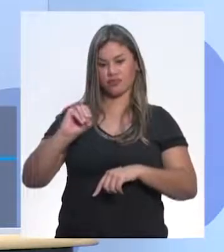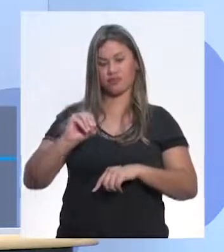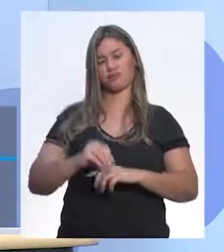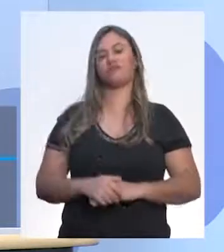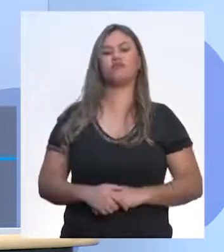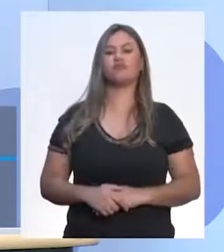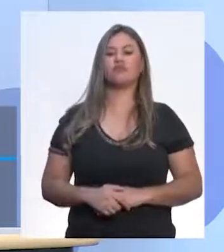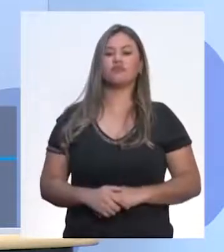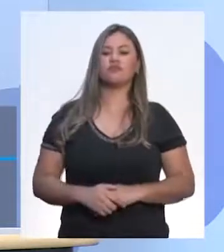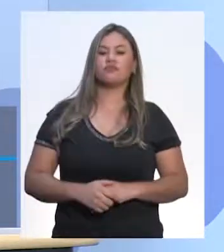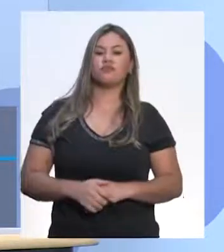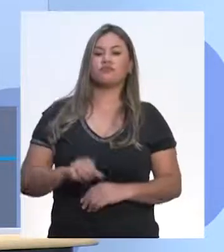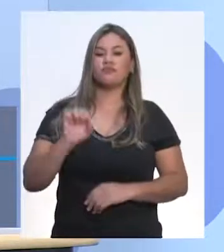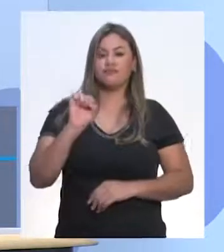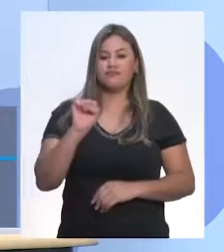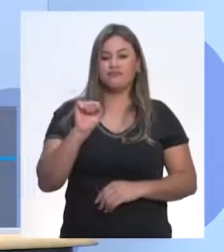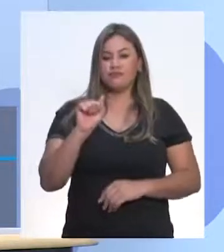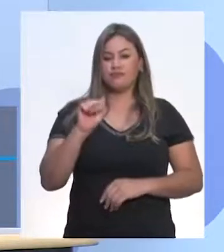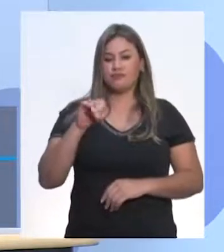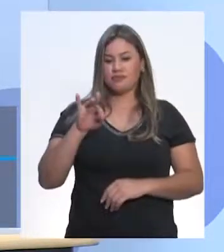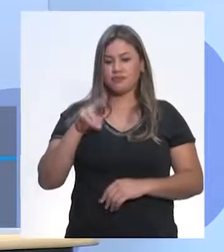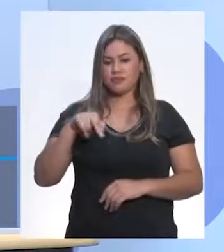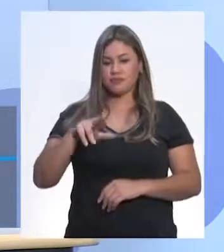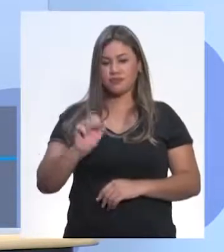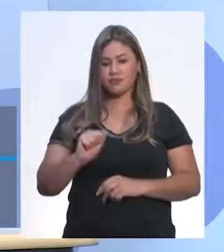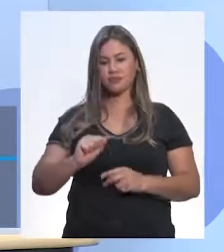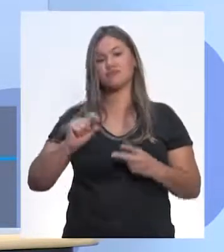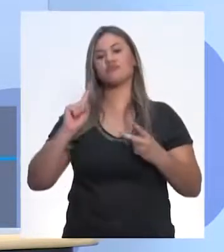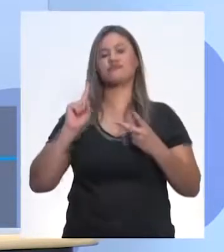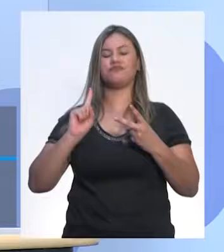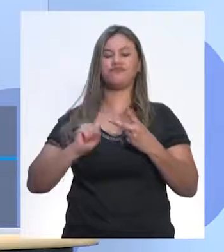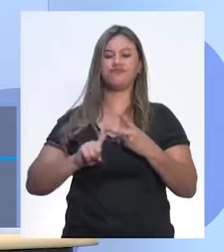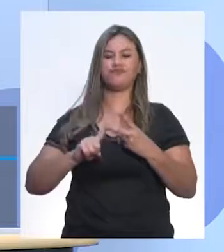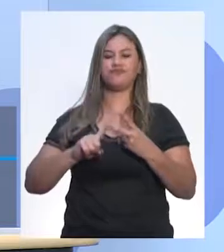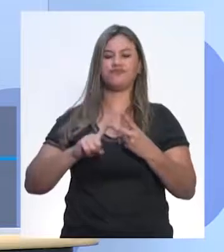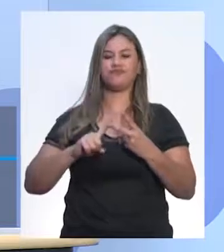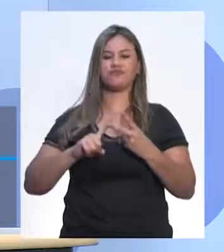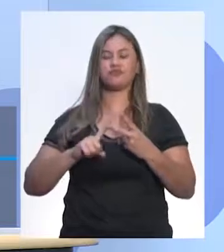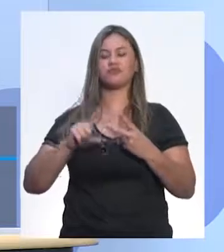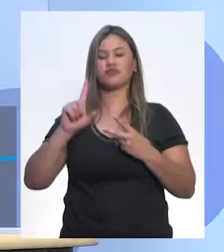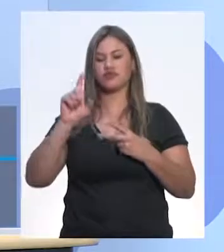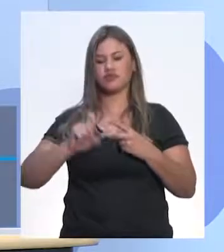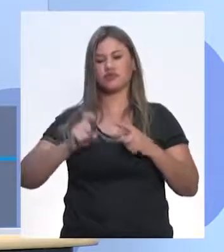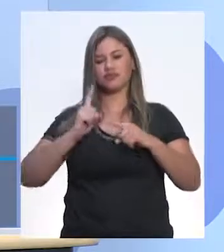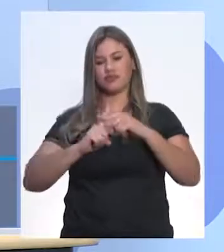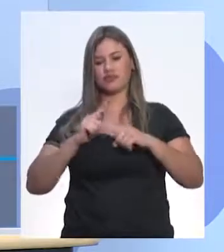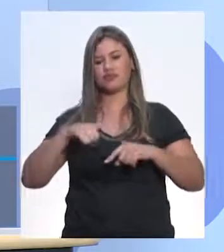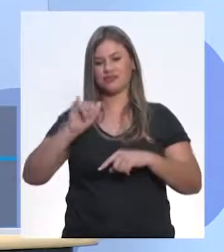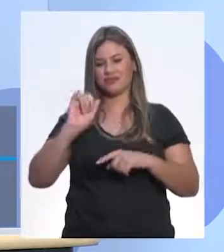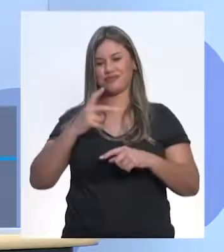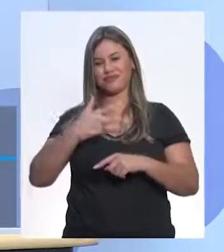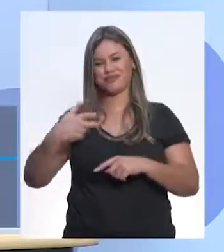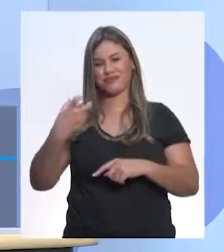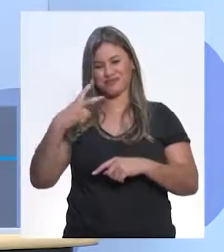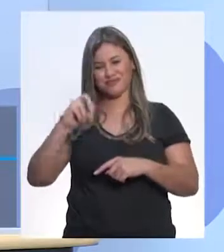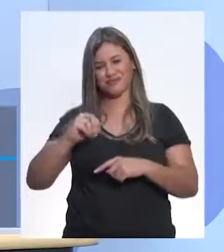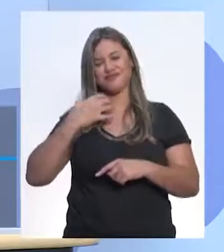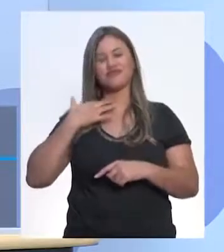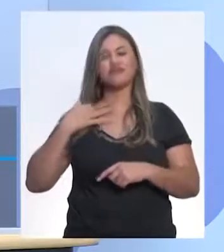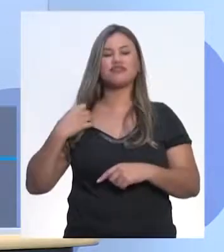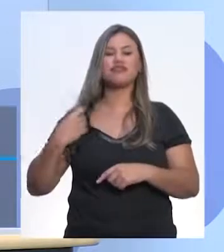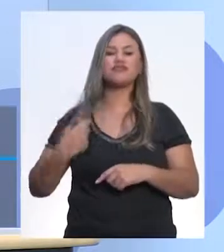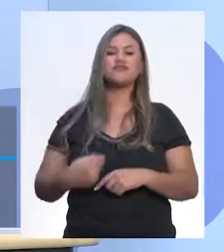exemplo, a Sabrina colocou x mais 20 é igual a x mais y é igual a 20, opa. Só que eu